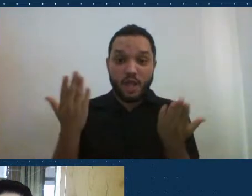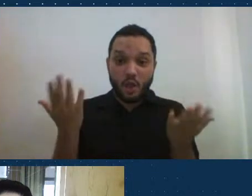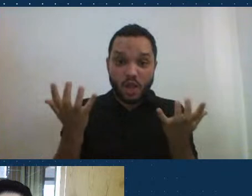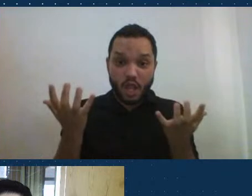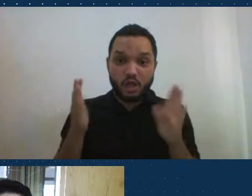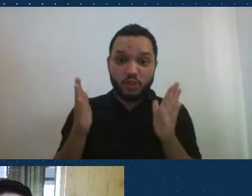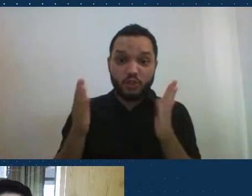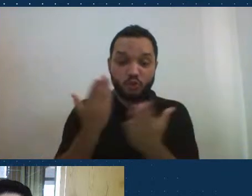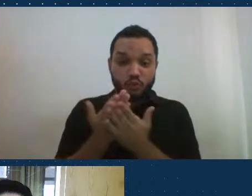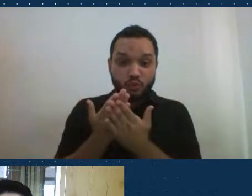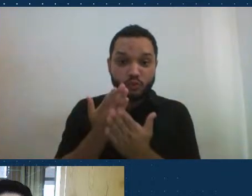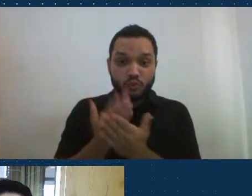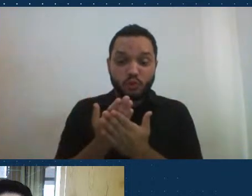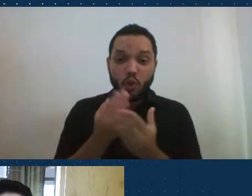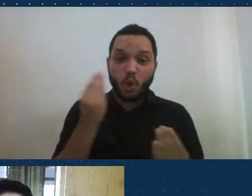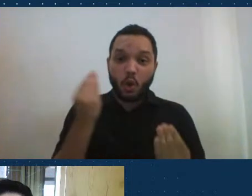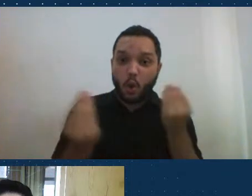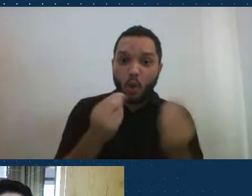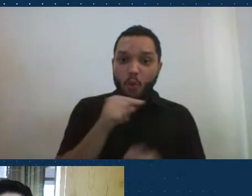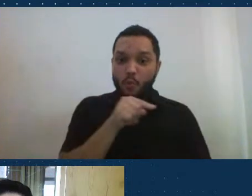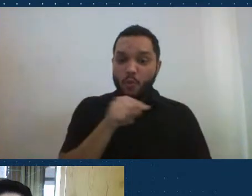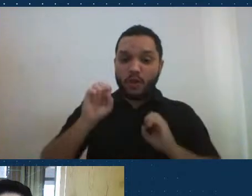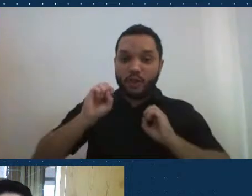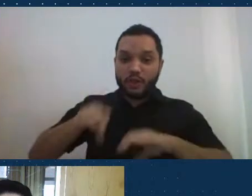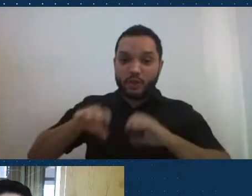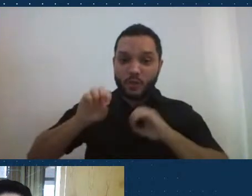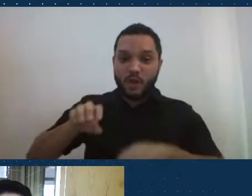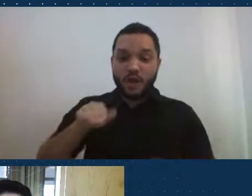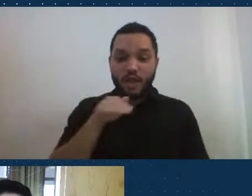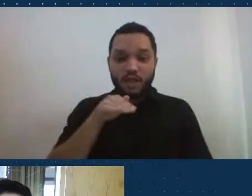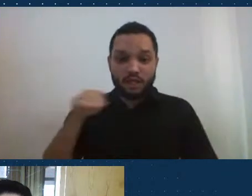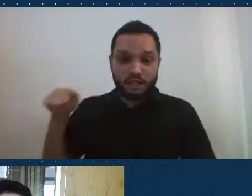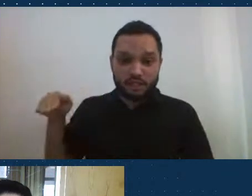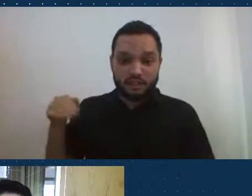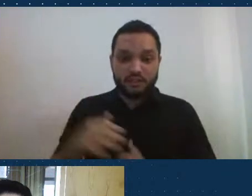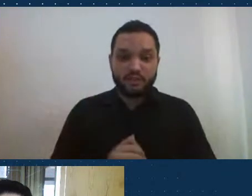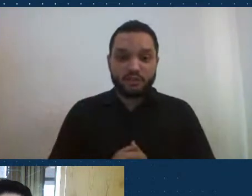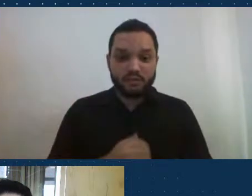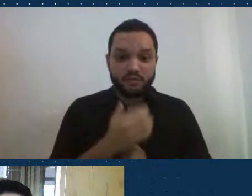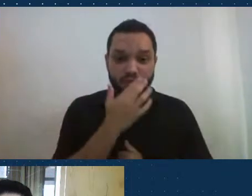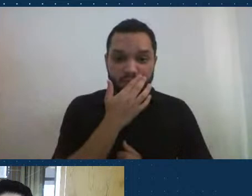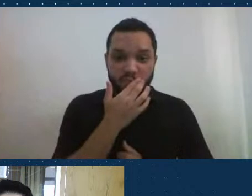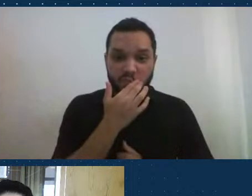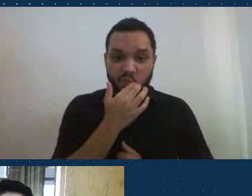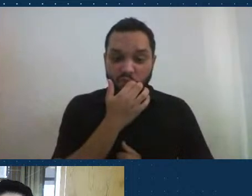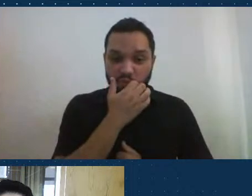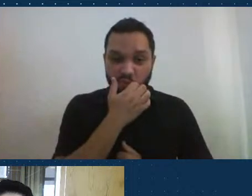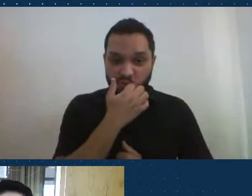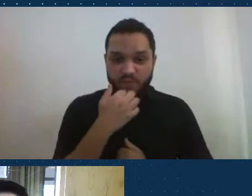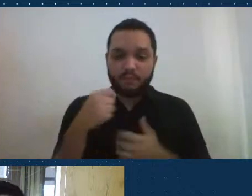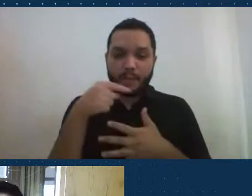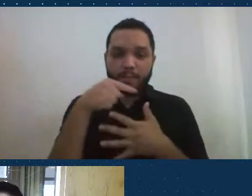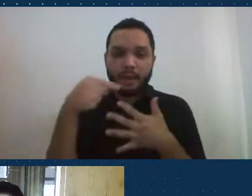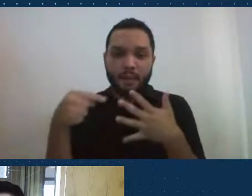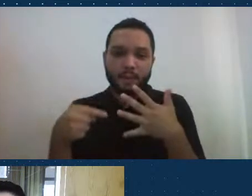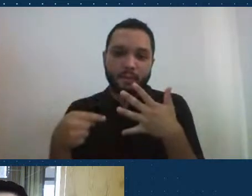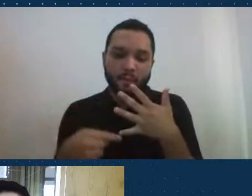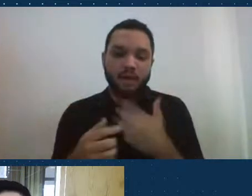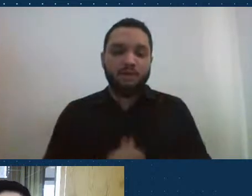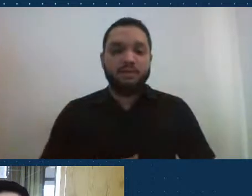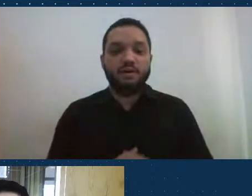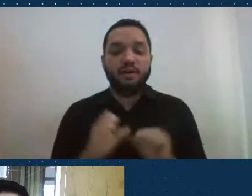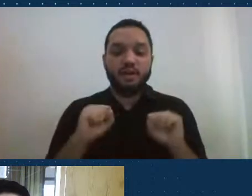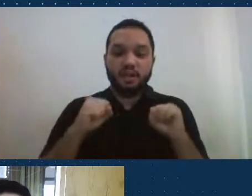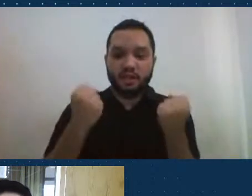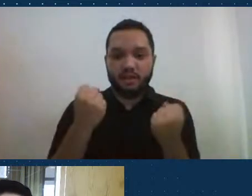exatamente como que eles dão aula para as crianças nesse aspecto XYZ. Ele defendeu